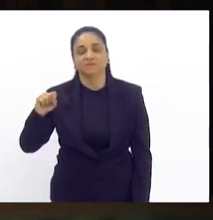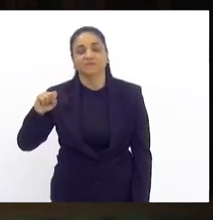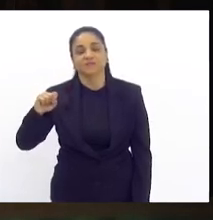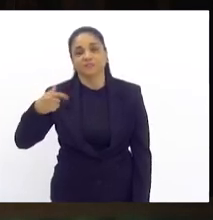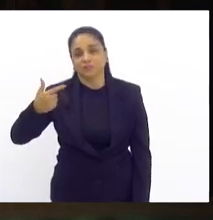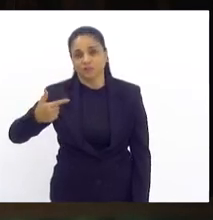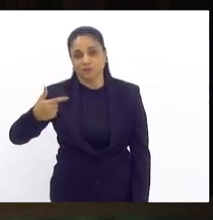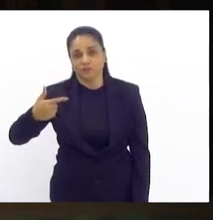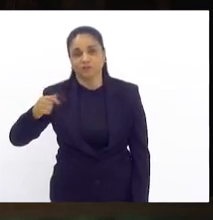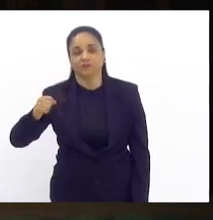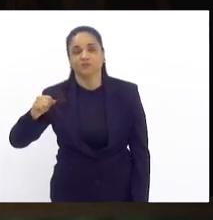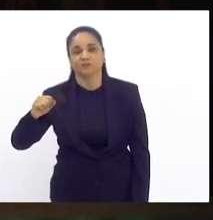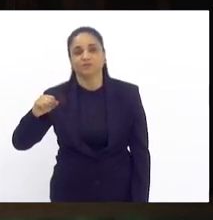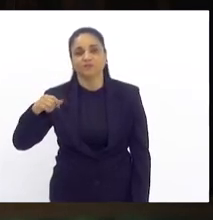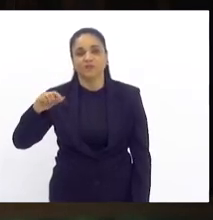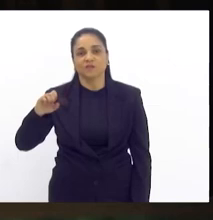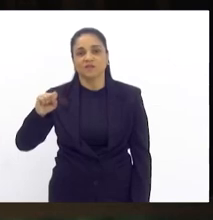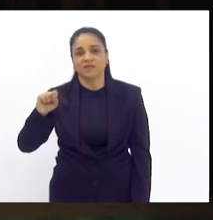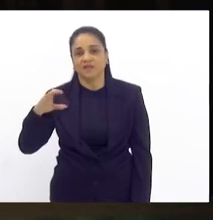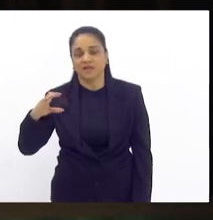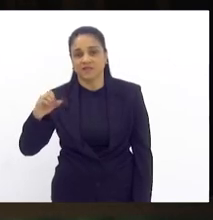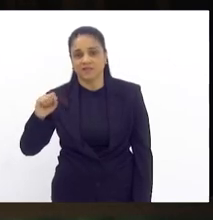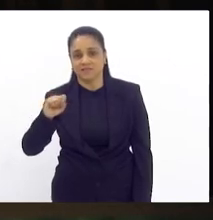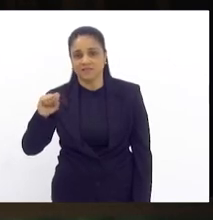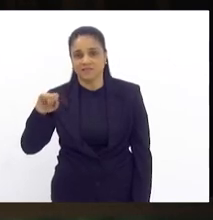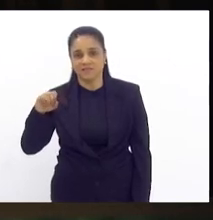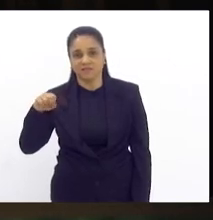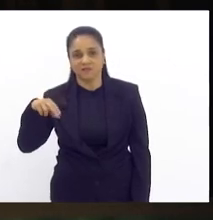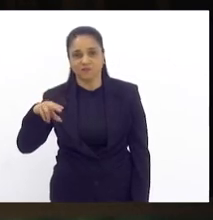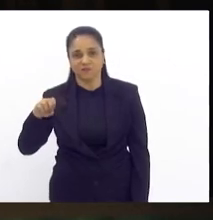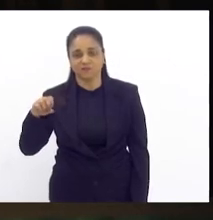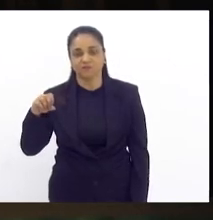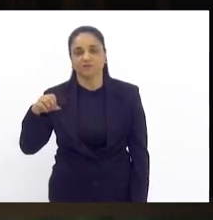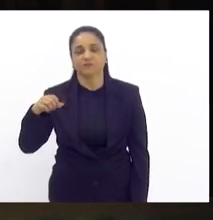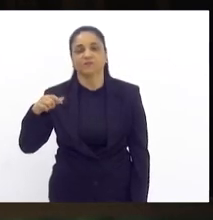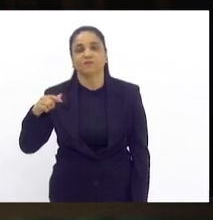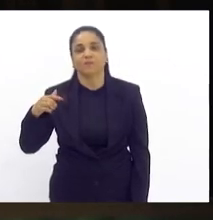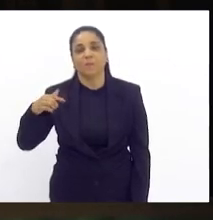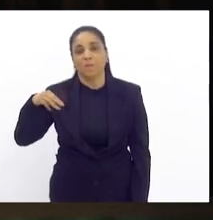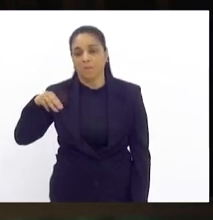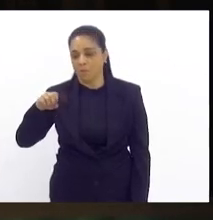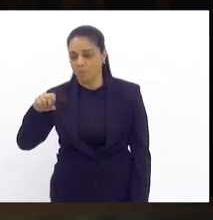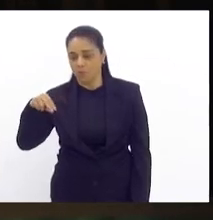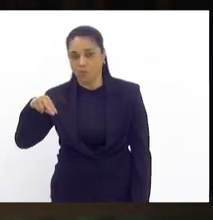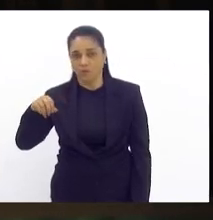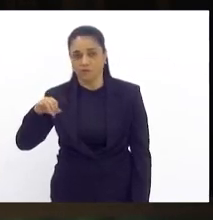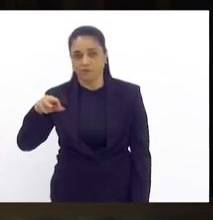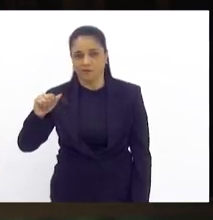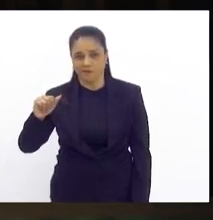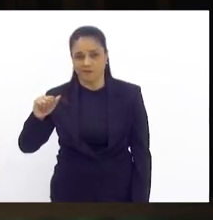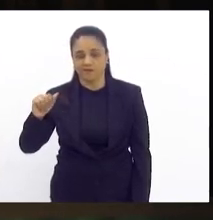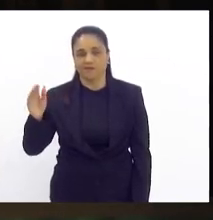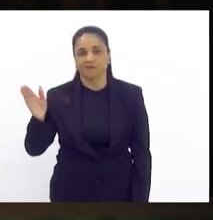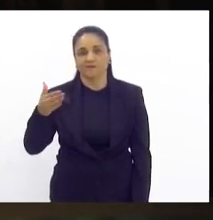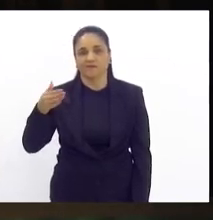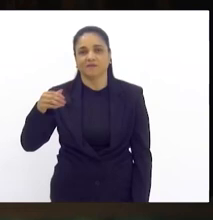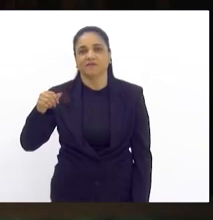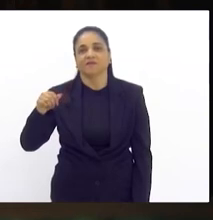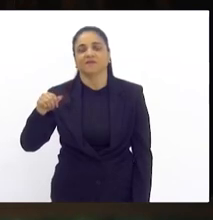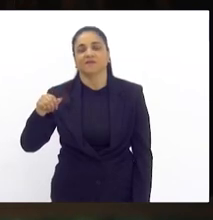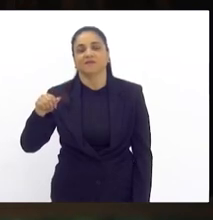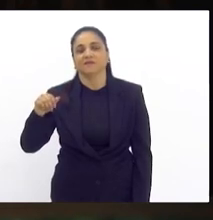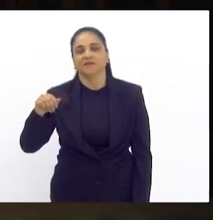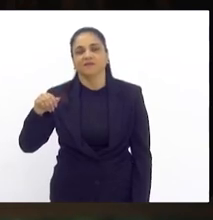Segundo Sargento Cassiano da Silva Coelho. Segunda Sargenta Mônica Nunes dos Santos Ribeiro